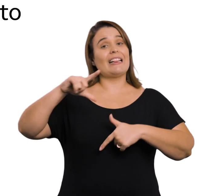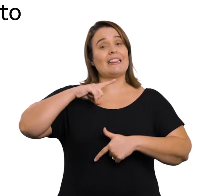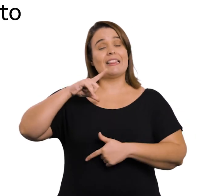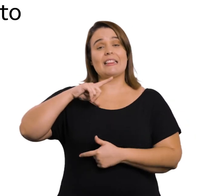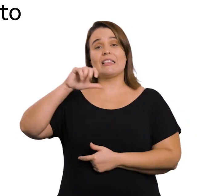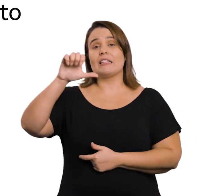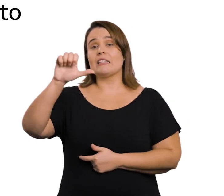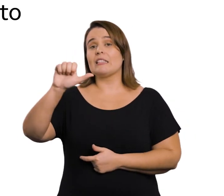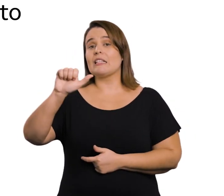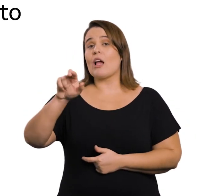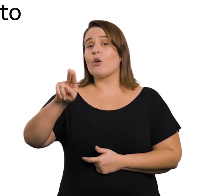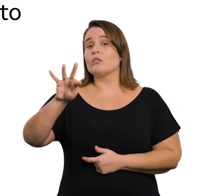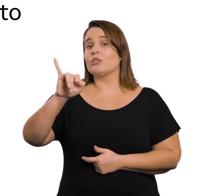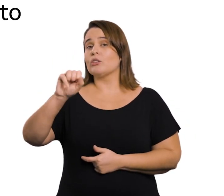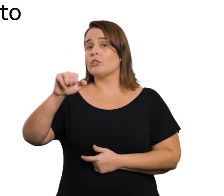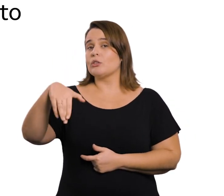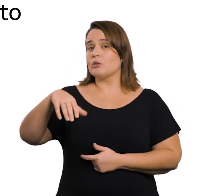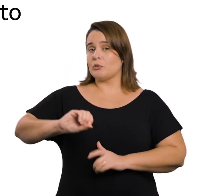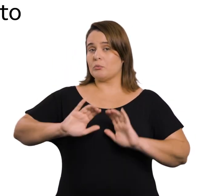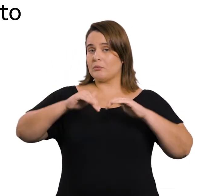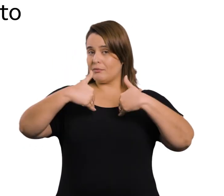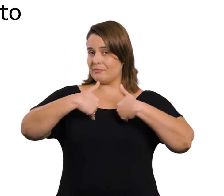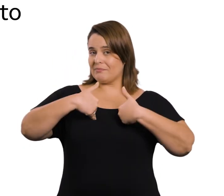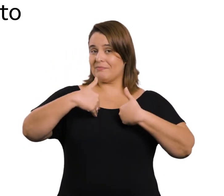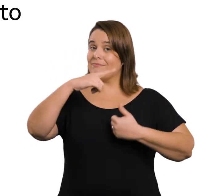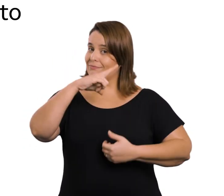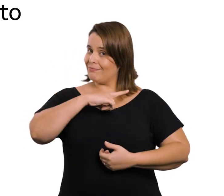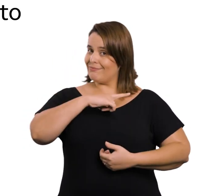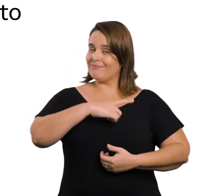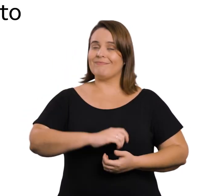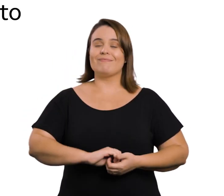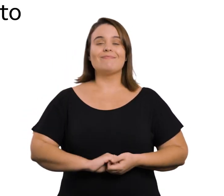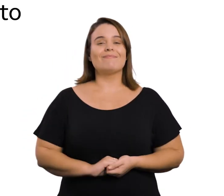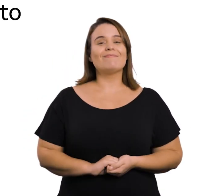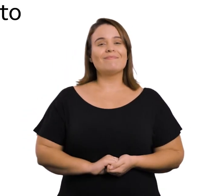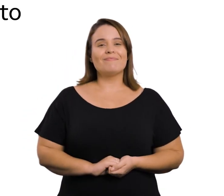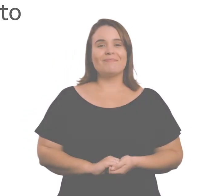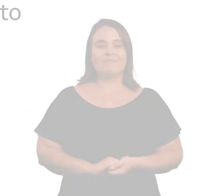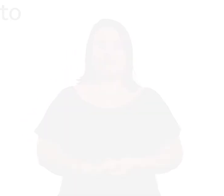autismo, trabalha no departamento financeiro do supermercado do bairro onde mora.